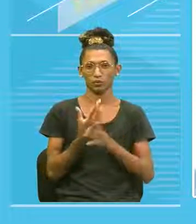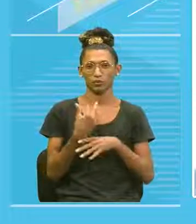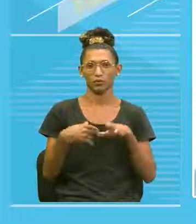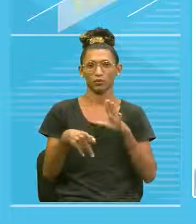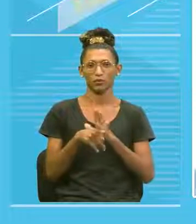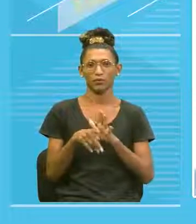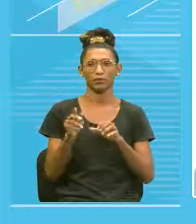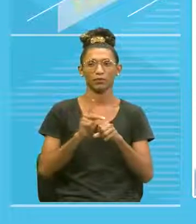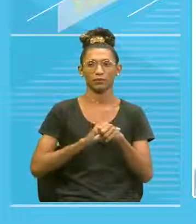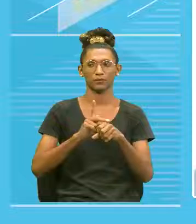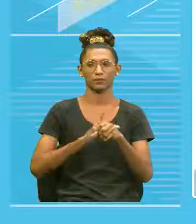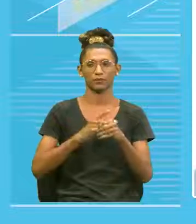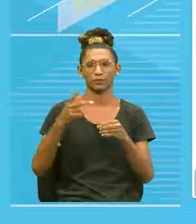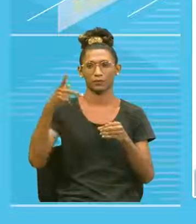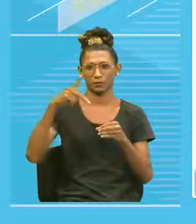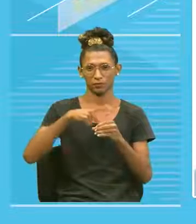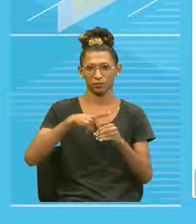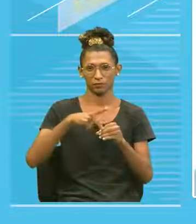petróleo